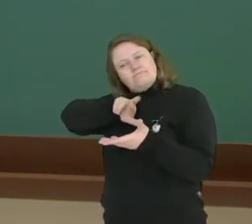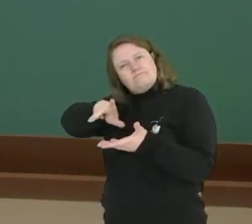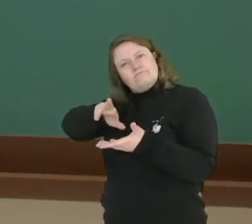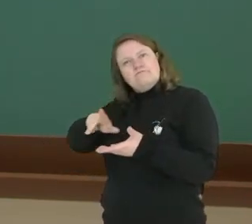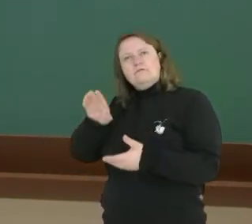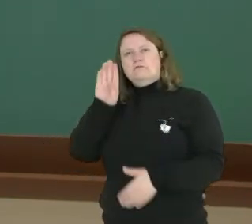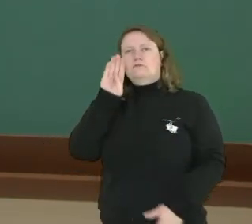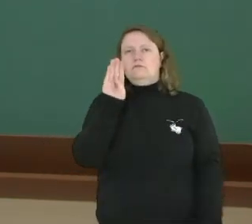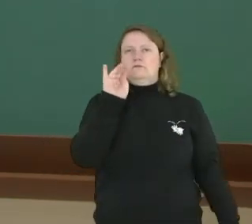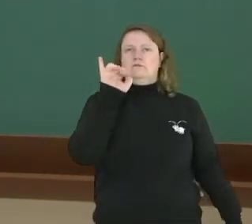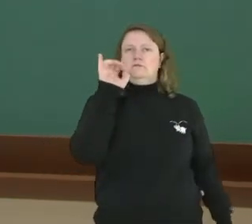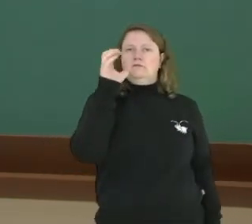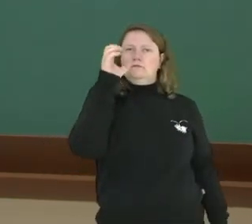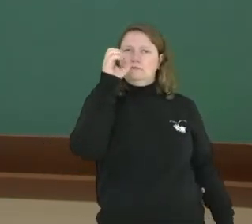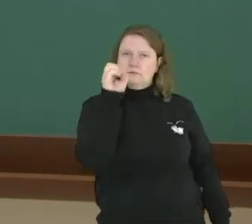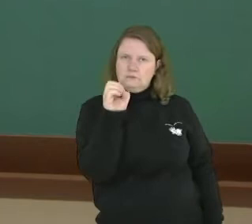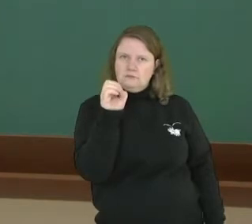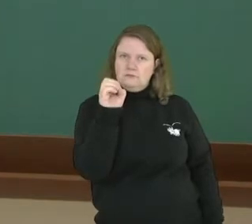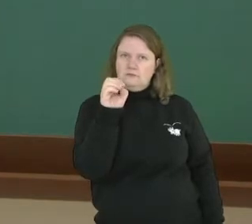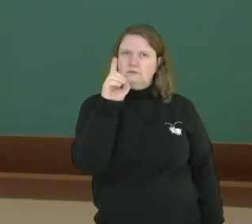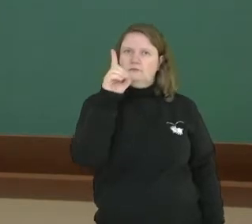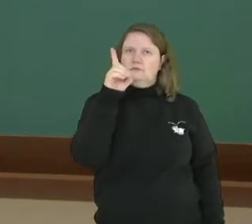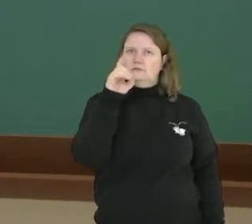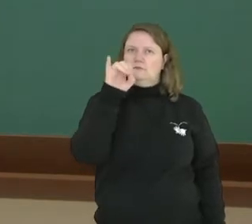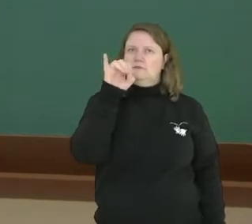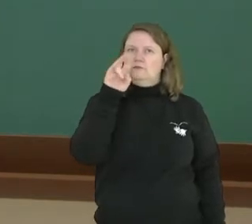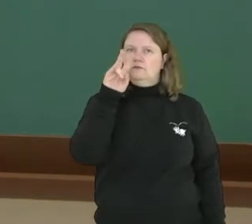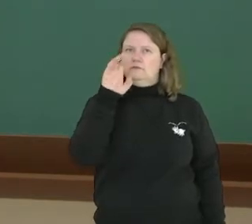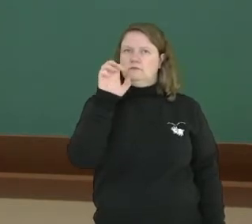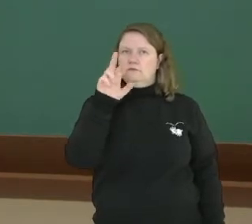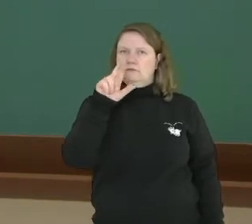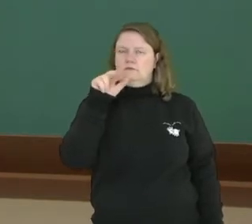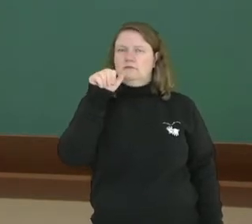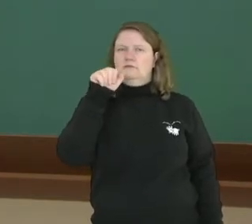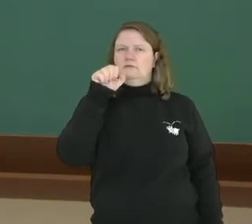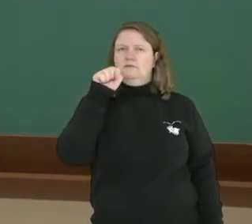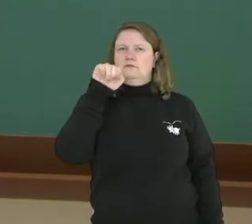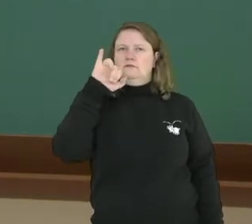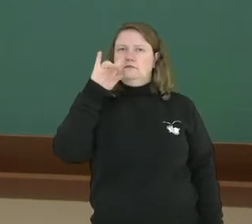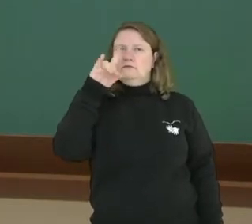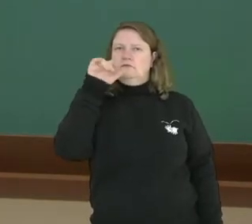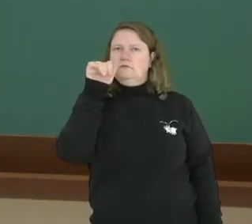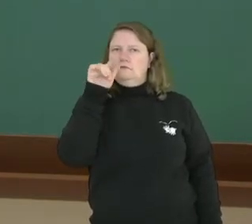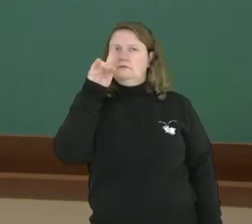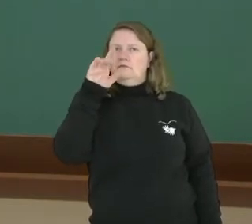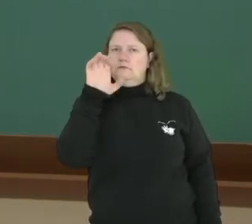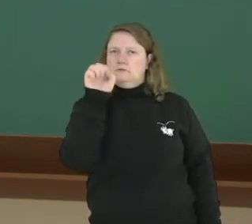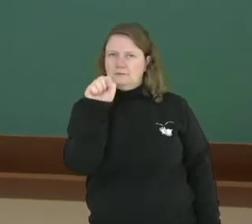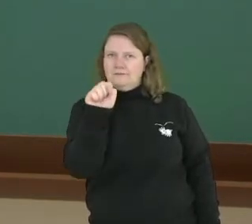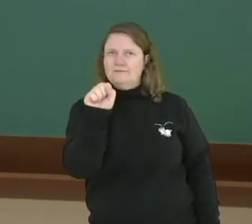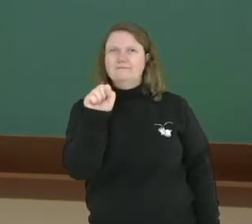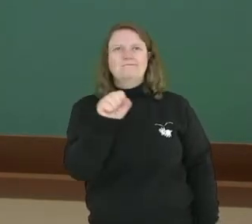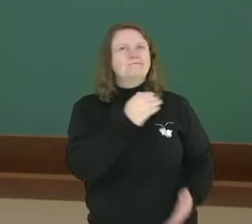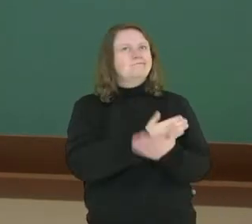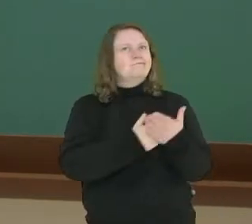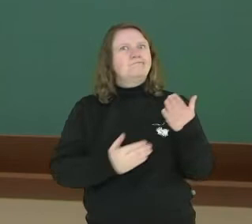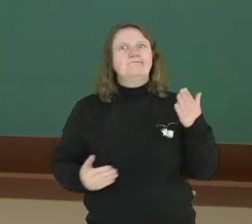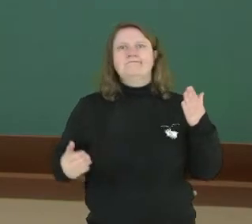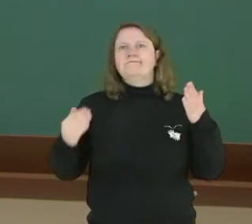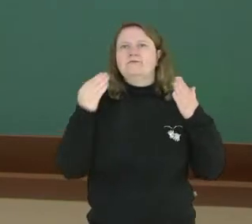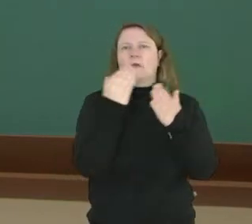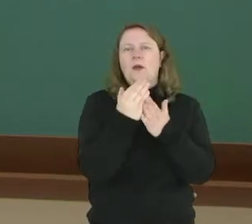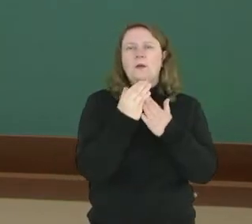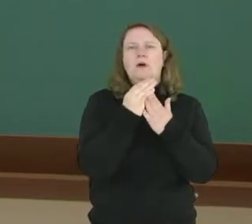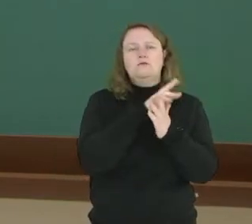biodiversidade quer dizer riquezas ou variedade ali de espécies, né? Quanto maior é a biodiversidade, quer